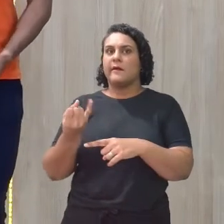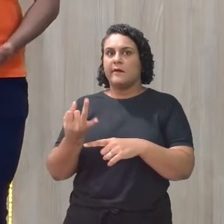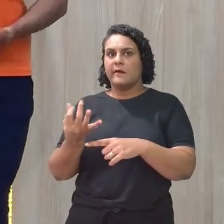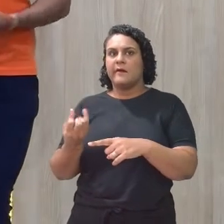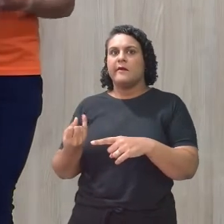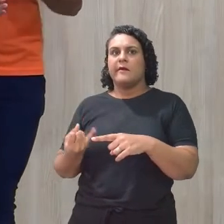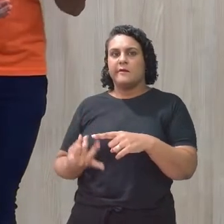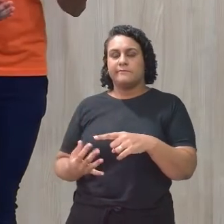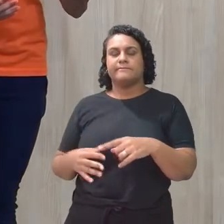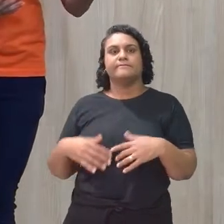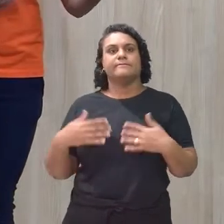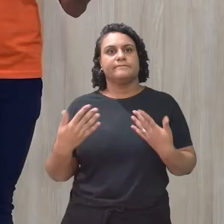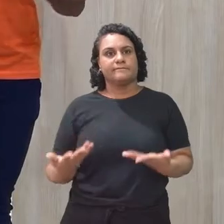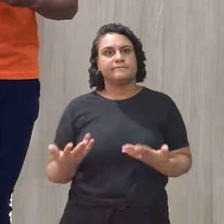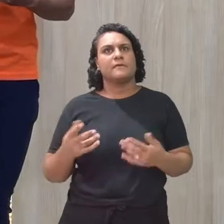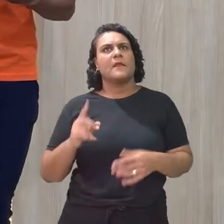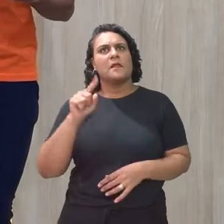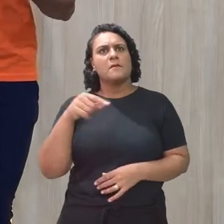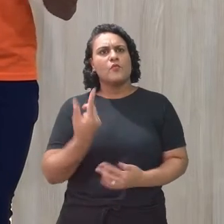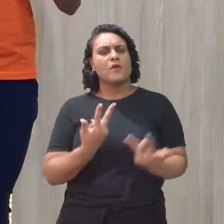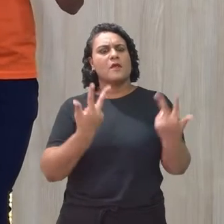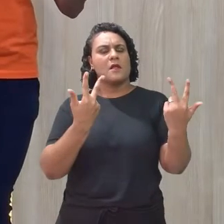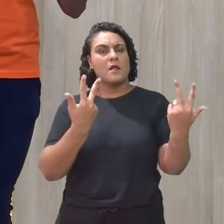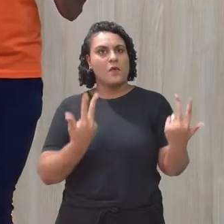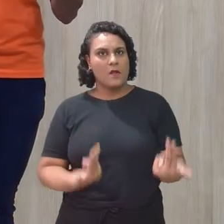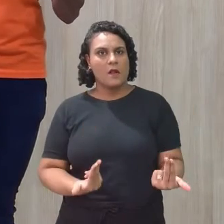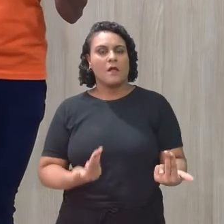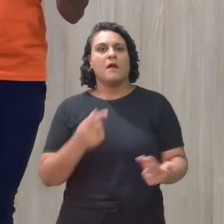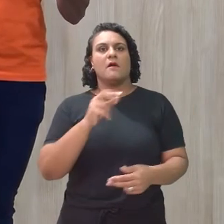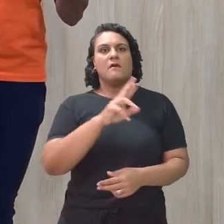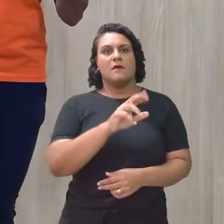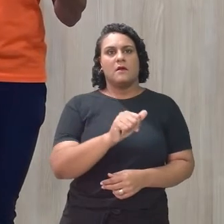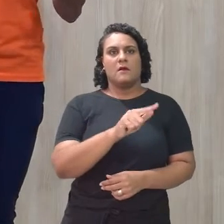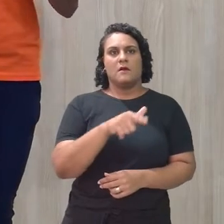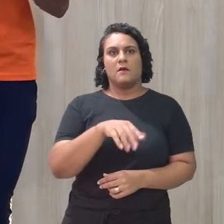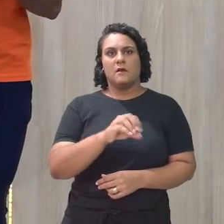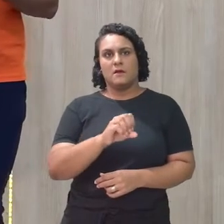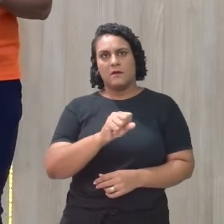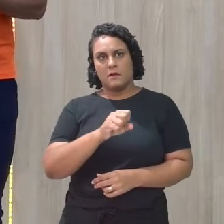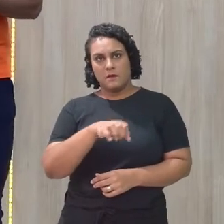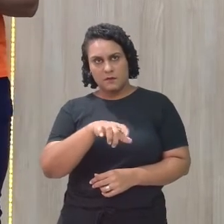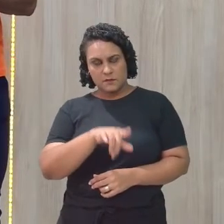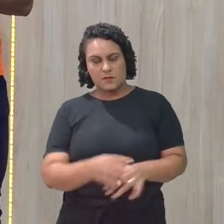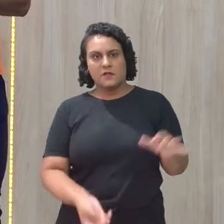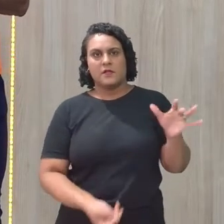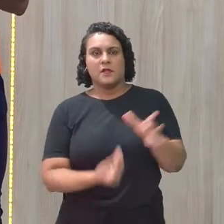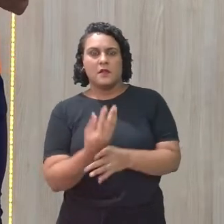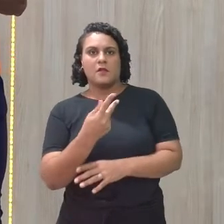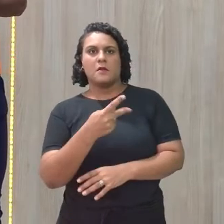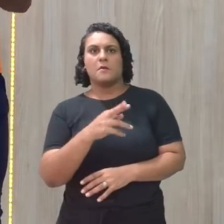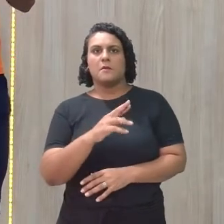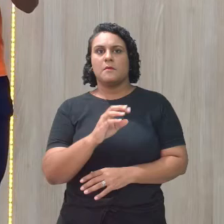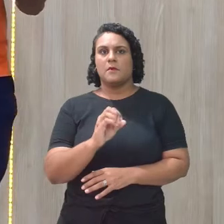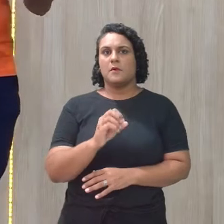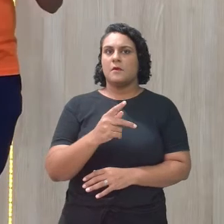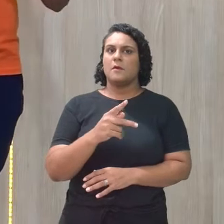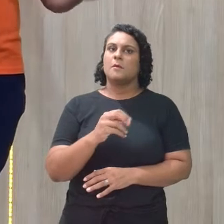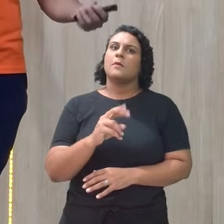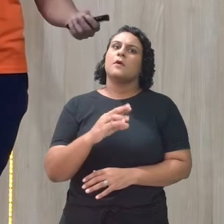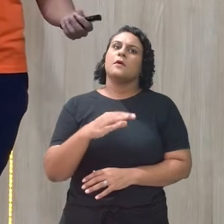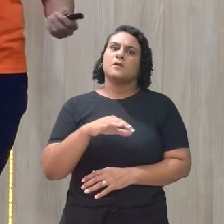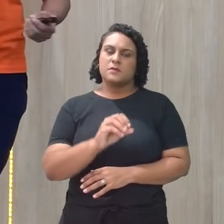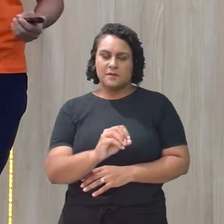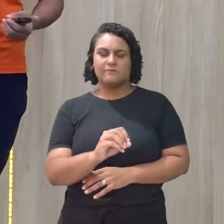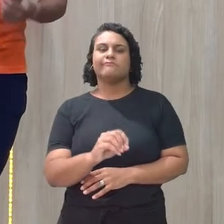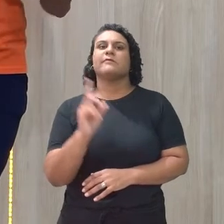Quando a gente pegava aí e igualava aquelas razões, formando uma proporção, aquilo ali também é